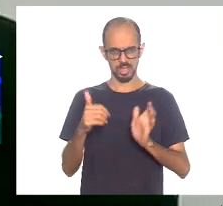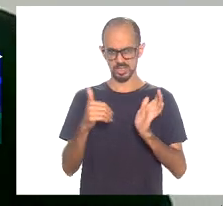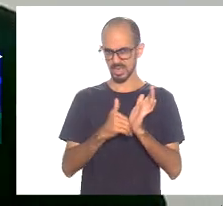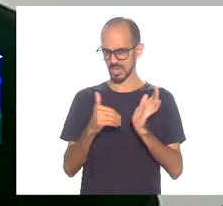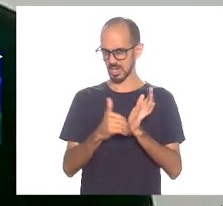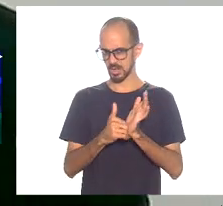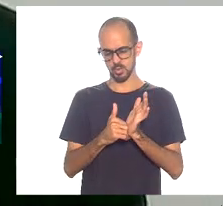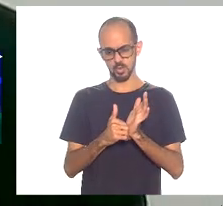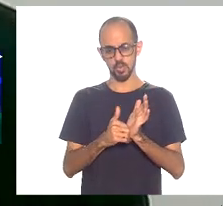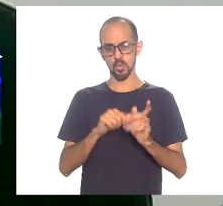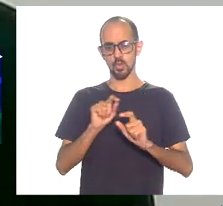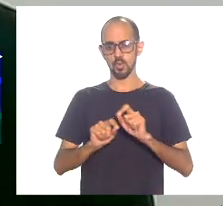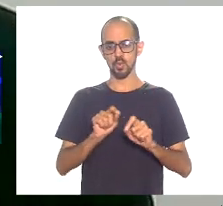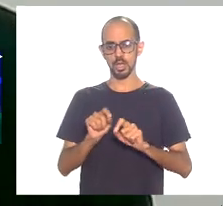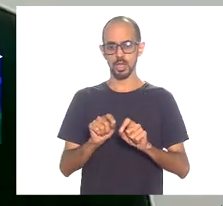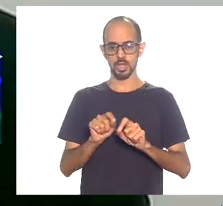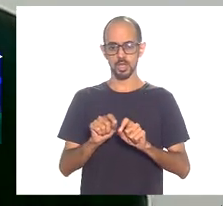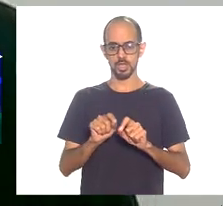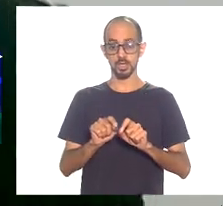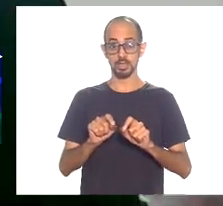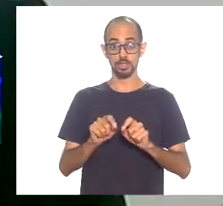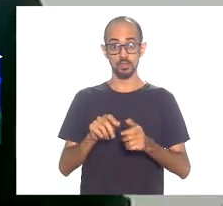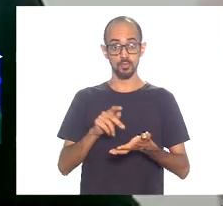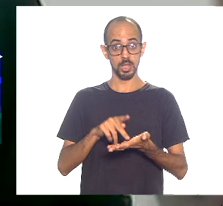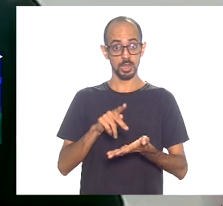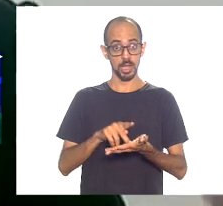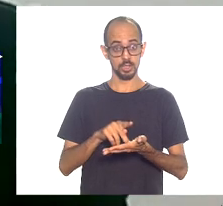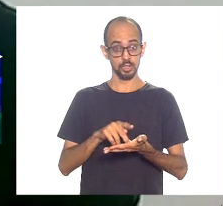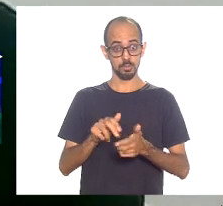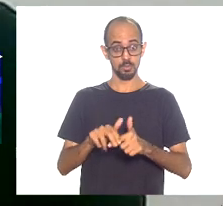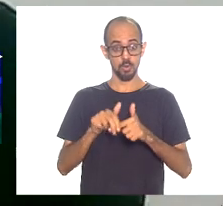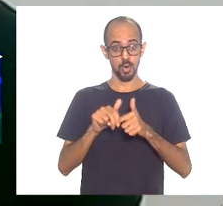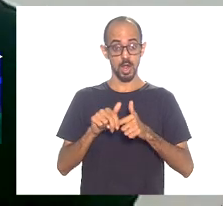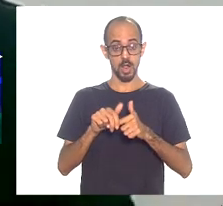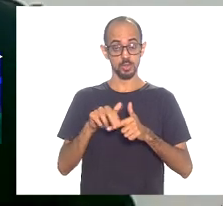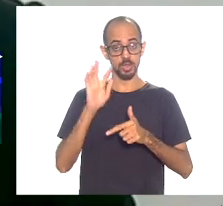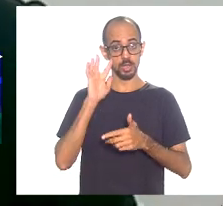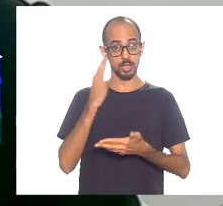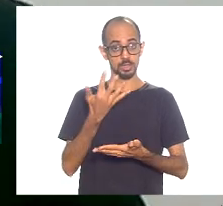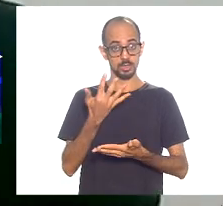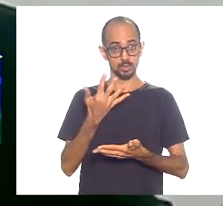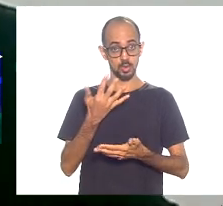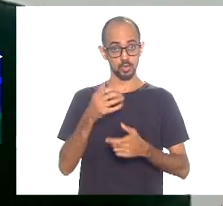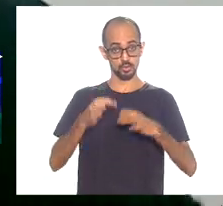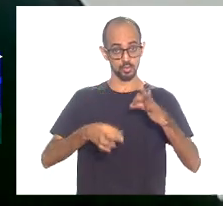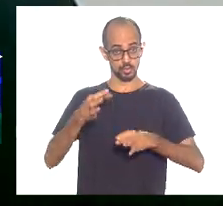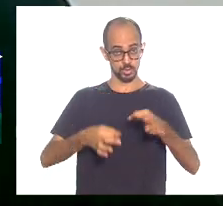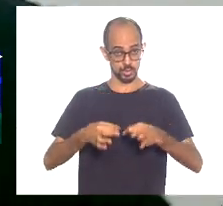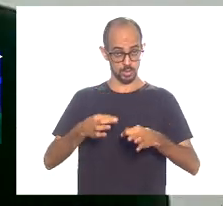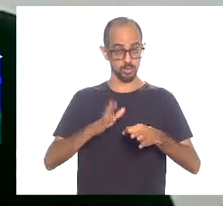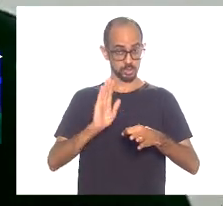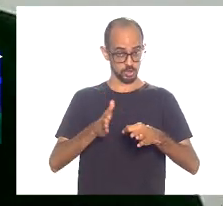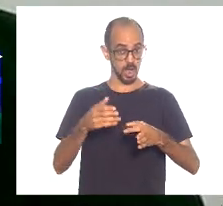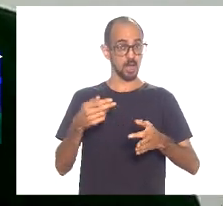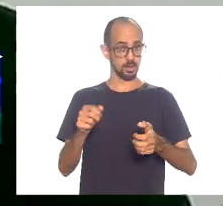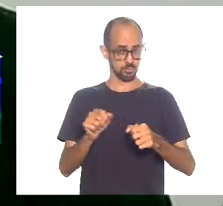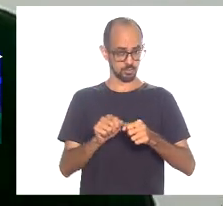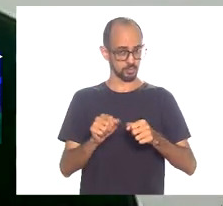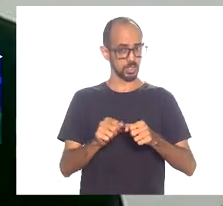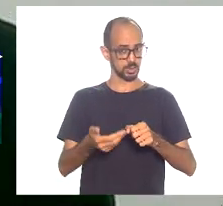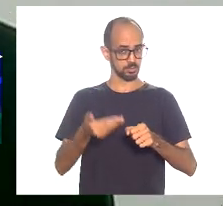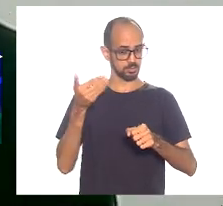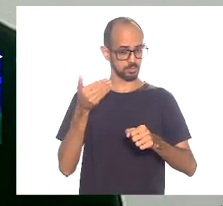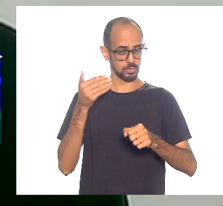sentido de que a certamente por conta de decisões judiciais já postados